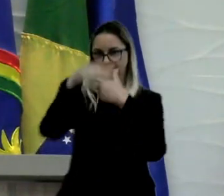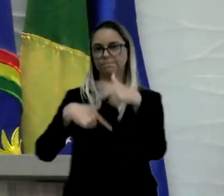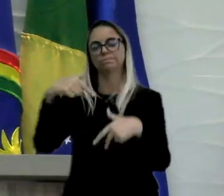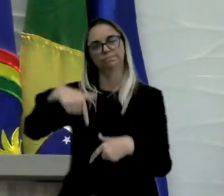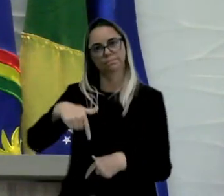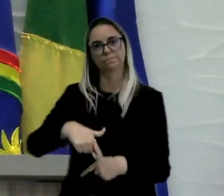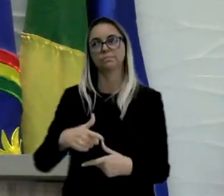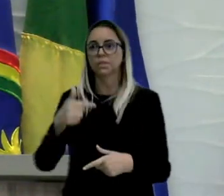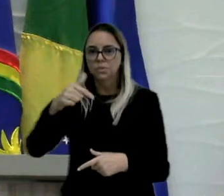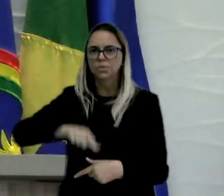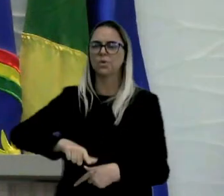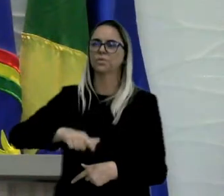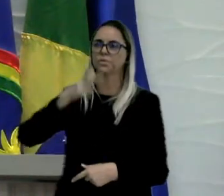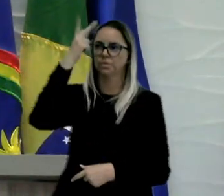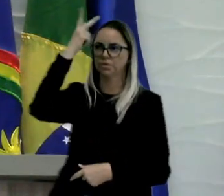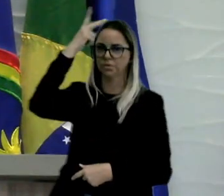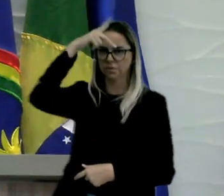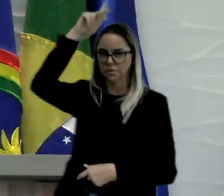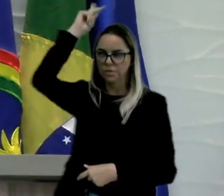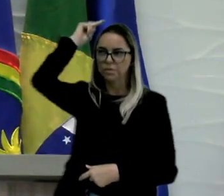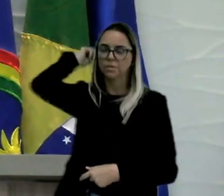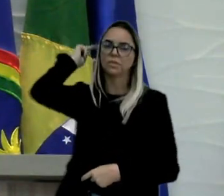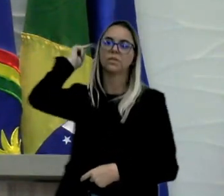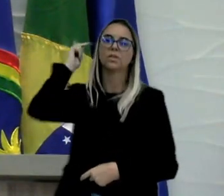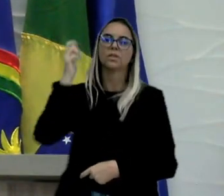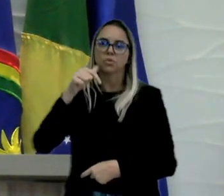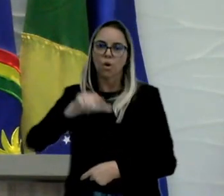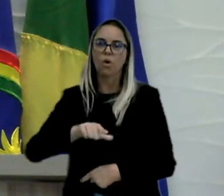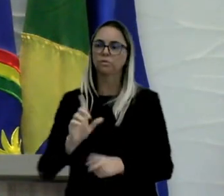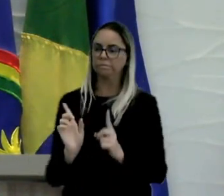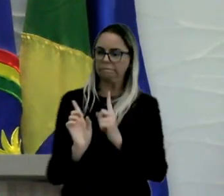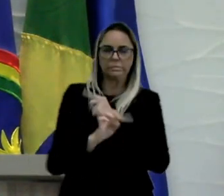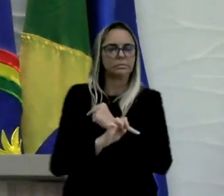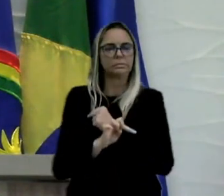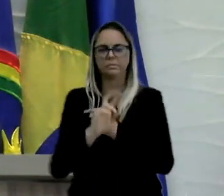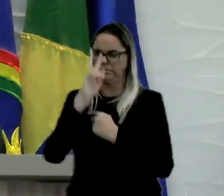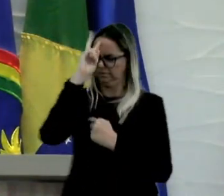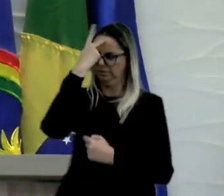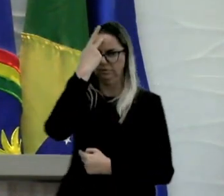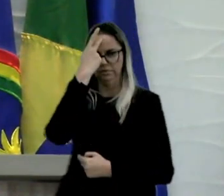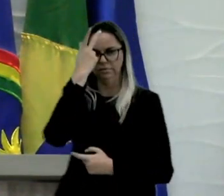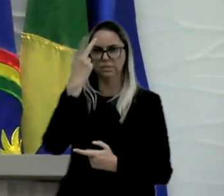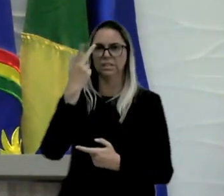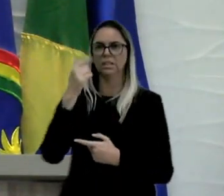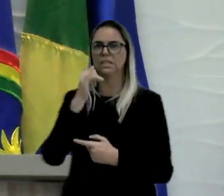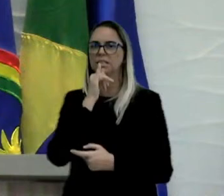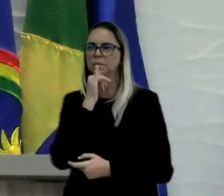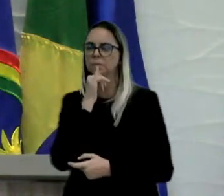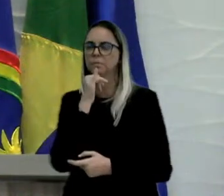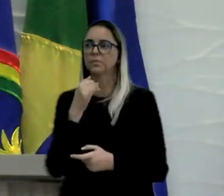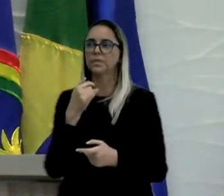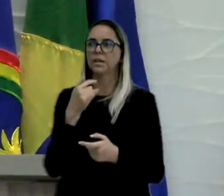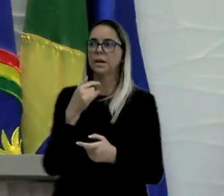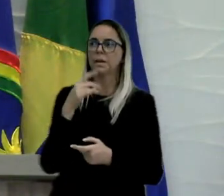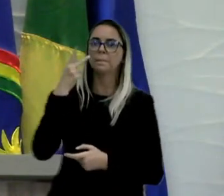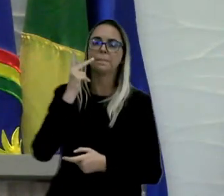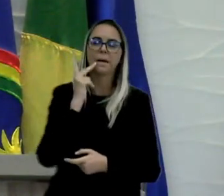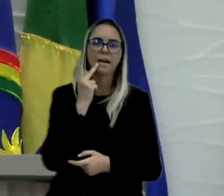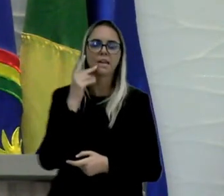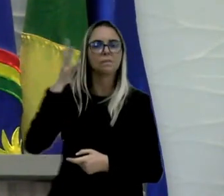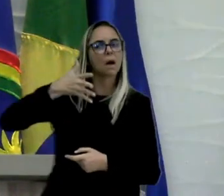o senhor mais uma vez eu vou ter que me dirigir ao senhor o senhor se contradiz quando pega onde o vereador Padre em sua fala na sua